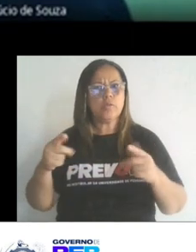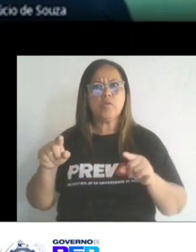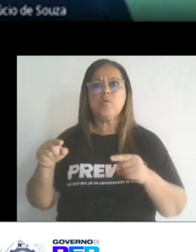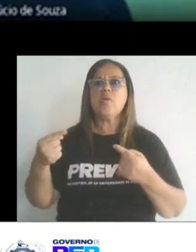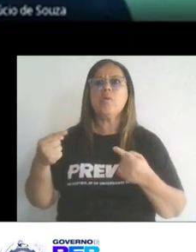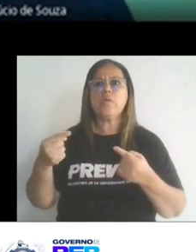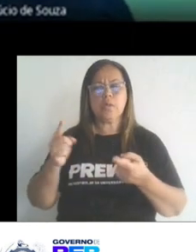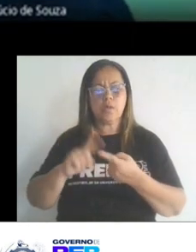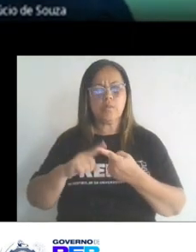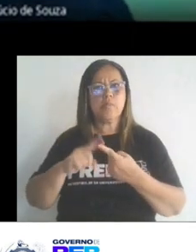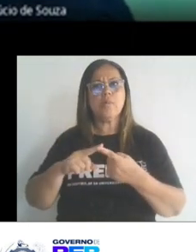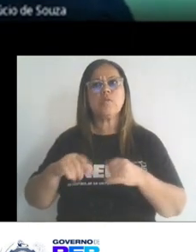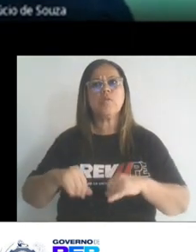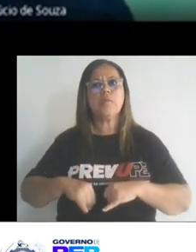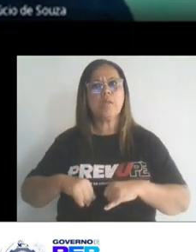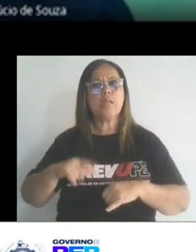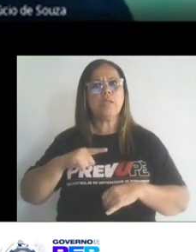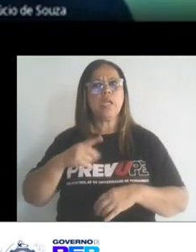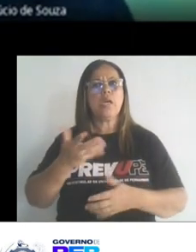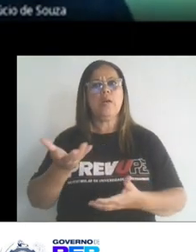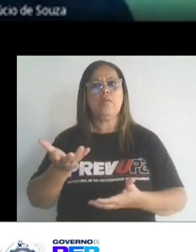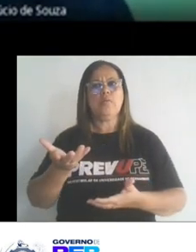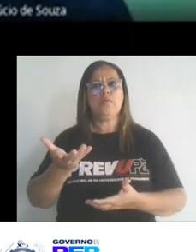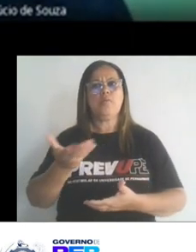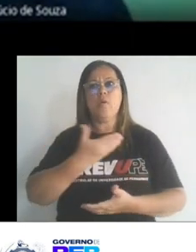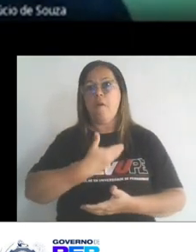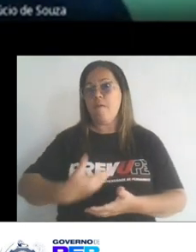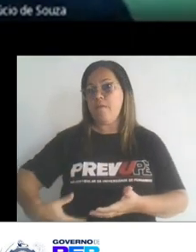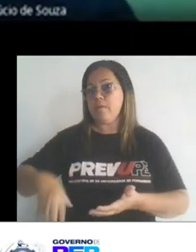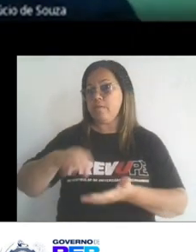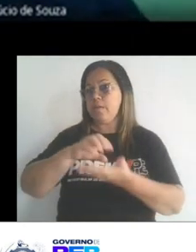exploração que vinha também do governo central do Rio de Janeiro